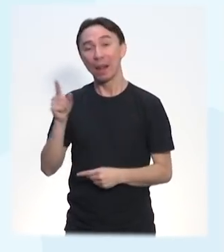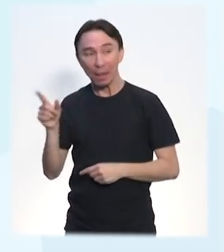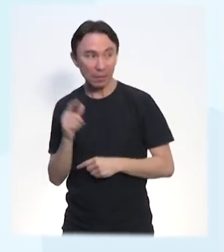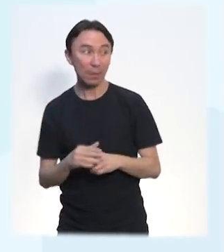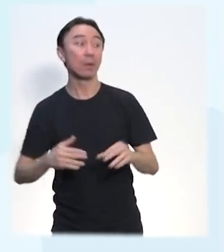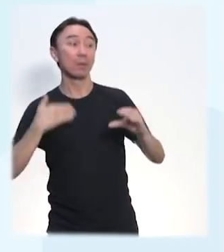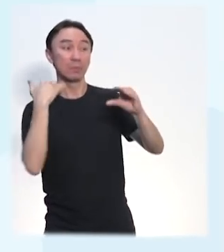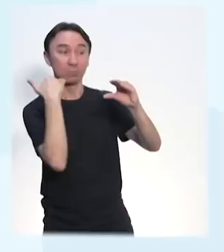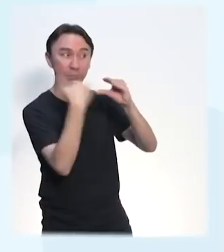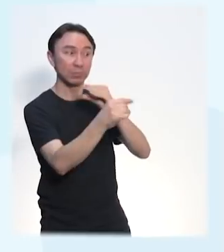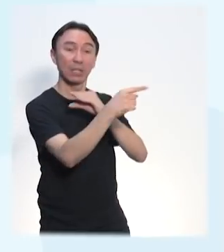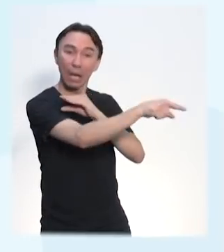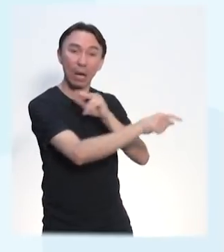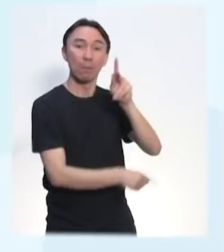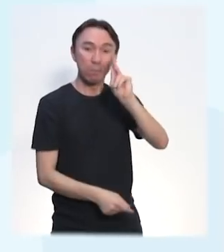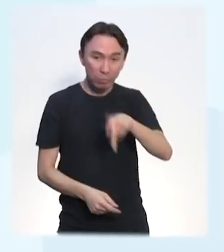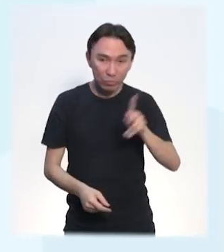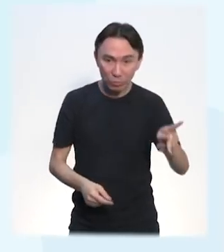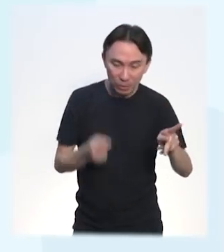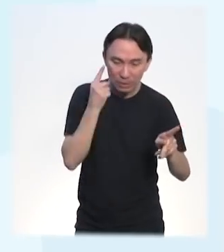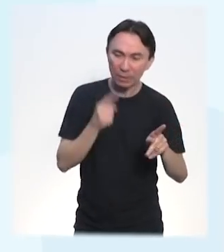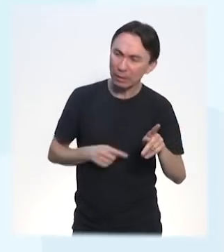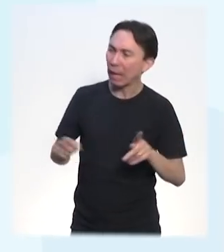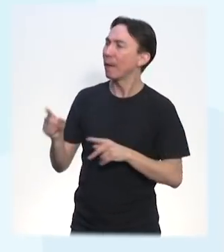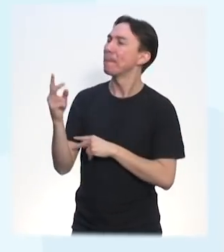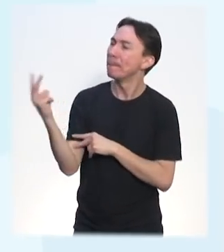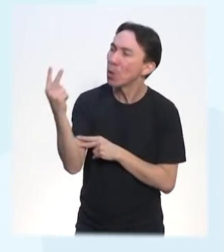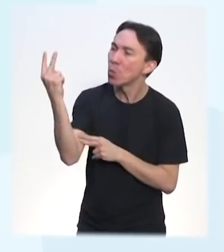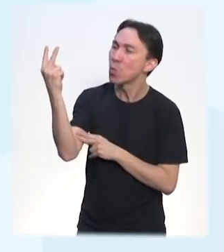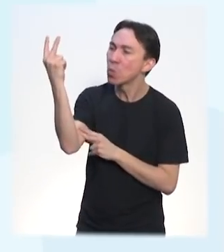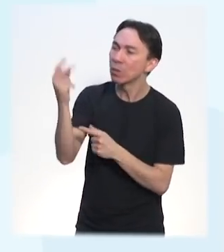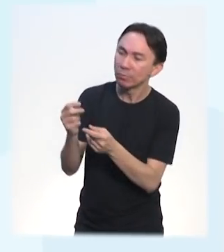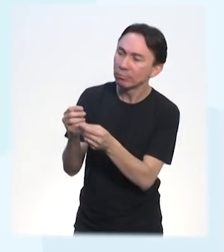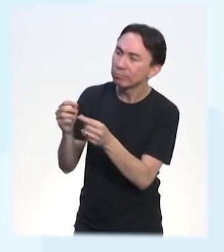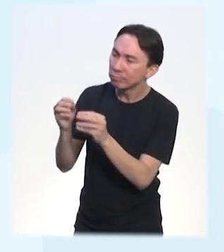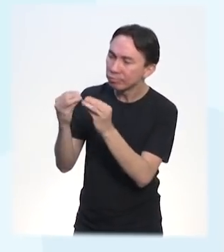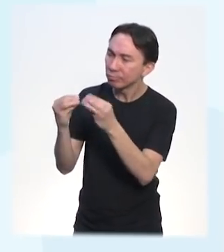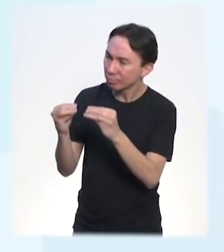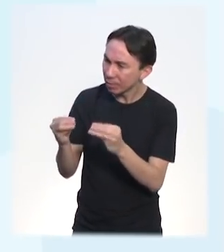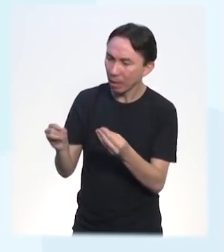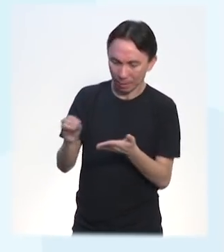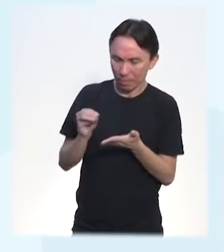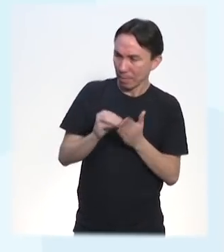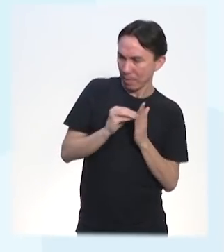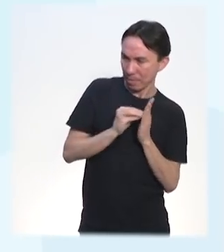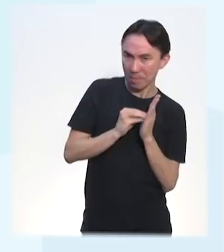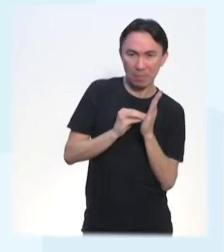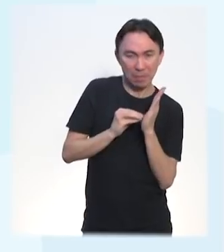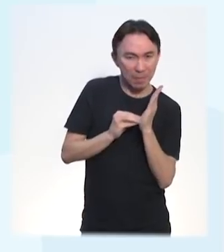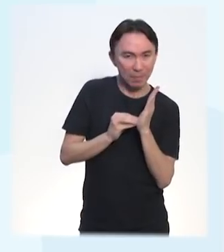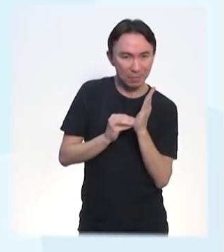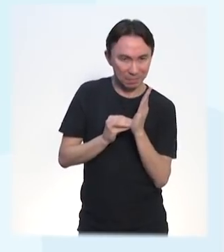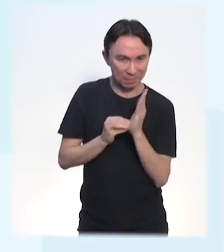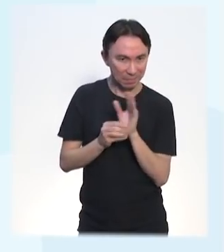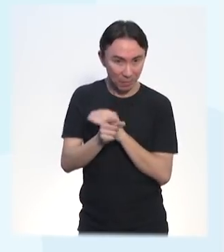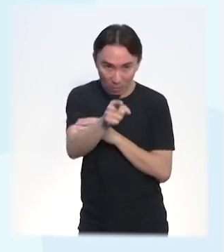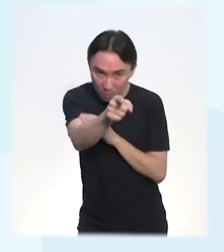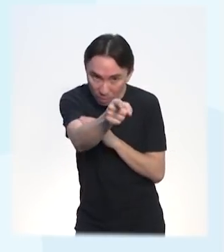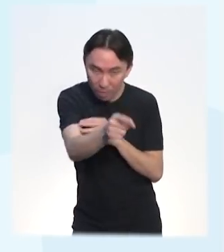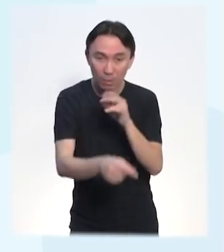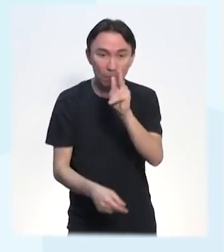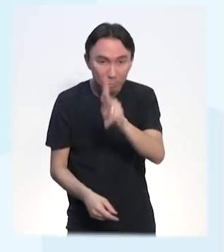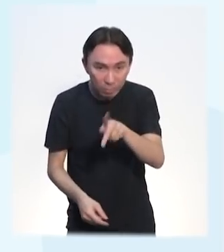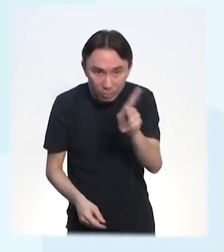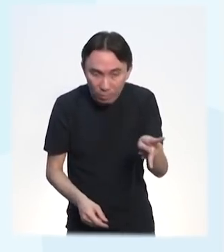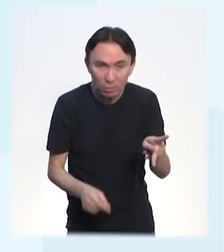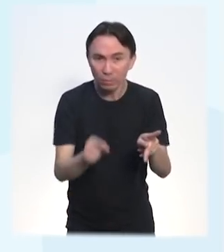professor fazer a pontuação. Então, professor que está ouvindo aí, que está participando, você participar dessa